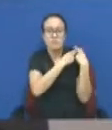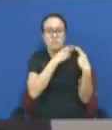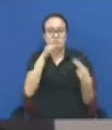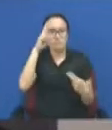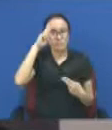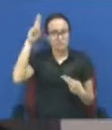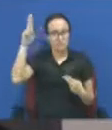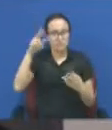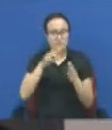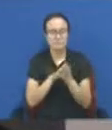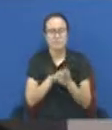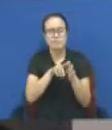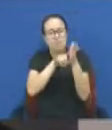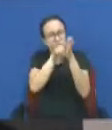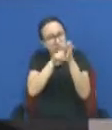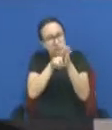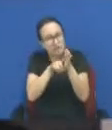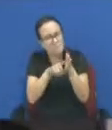demanda,